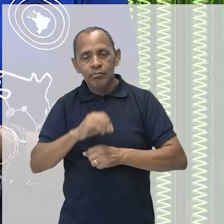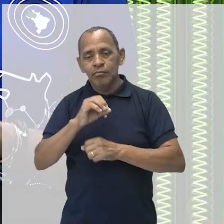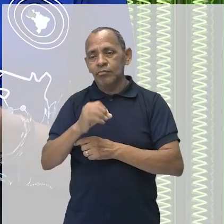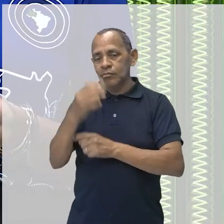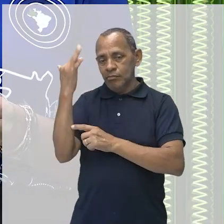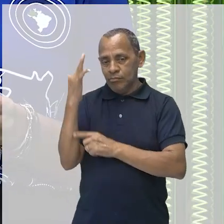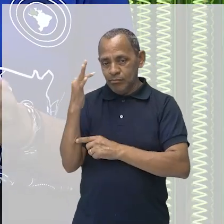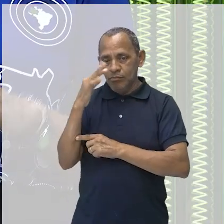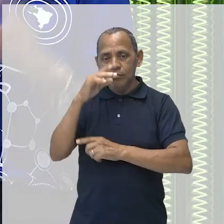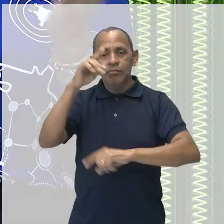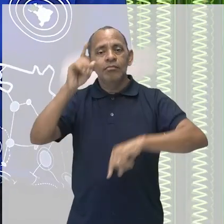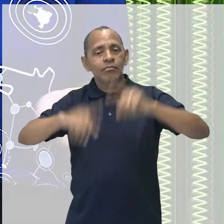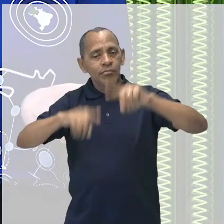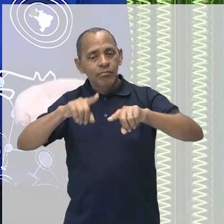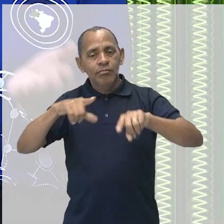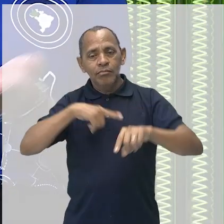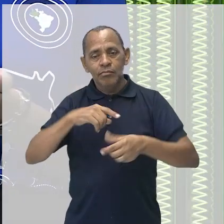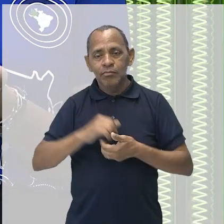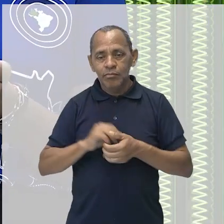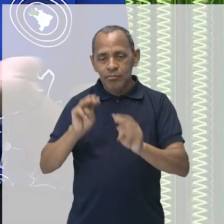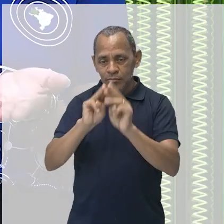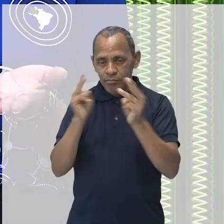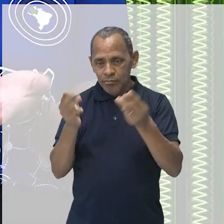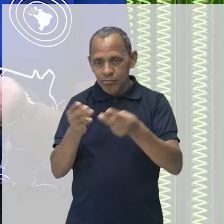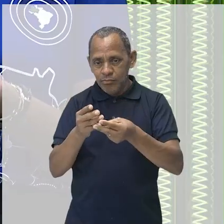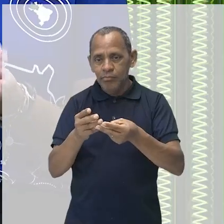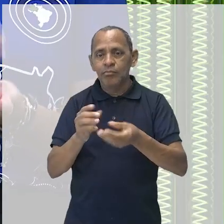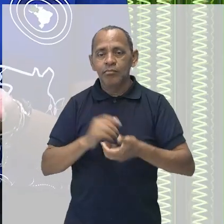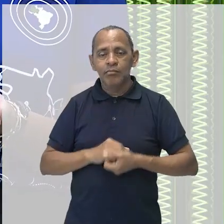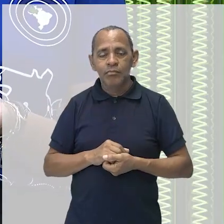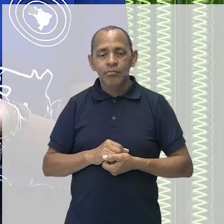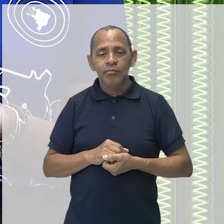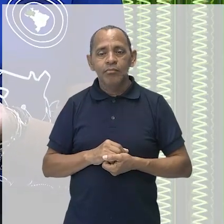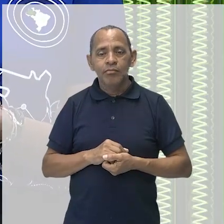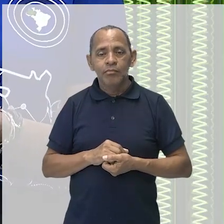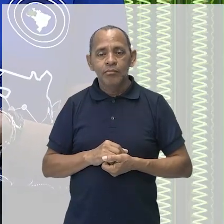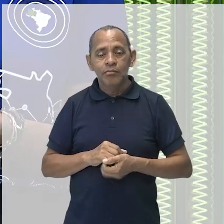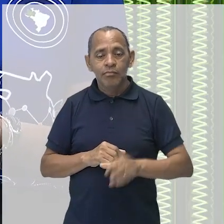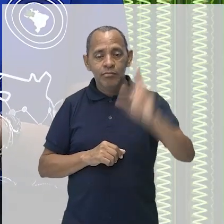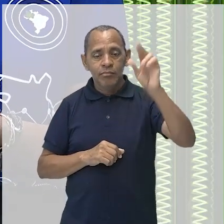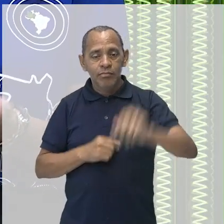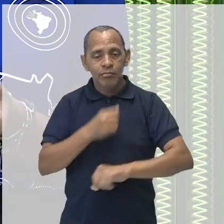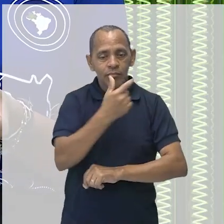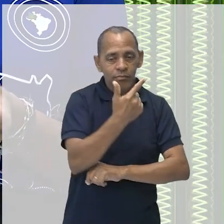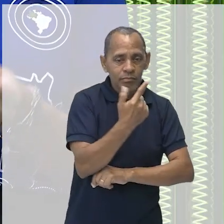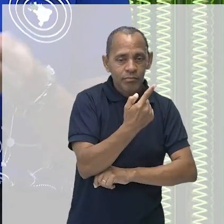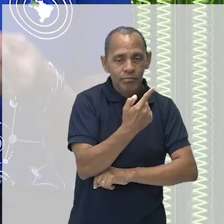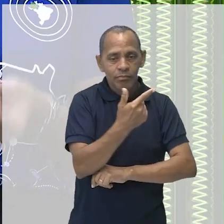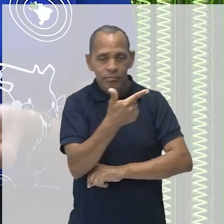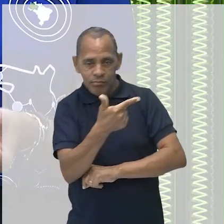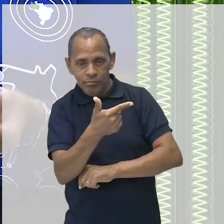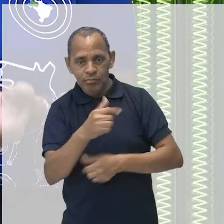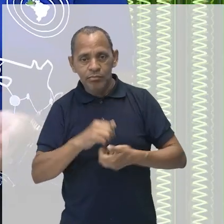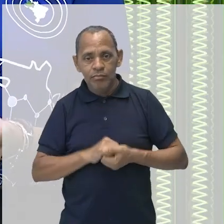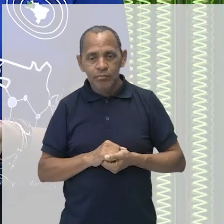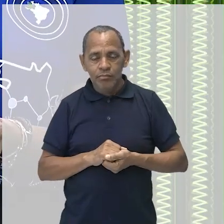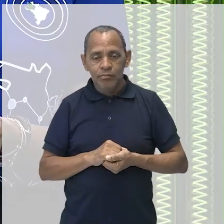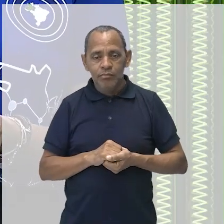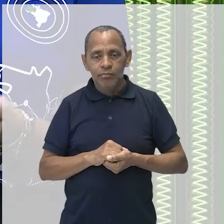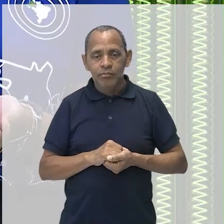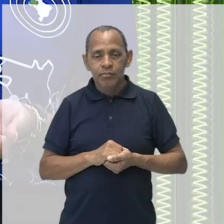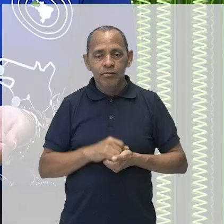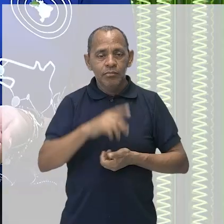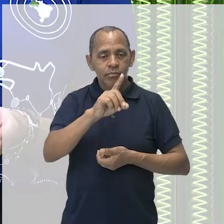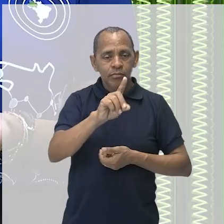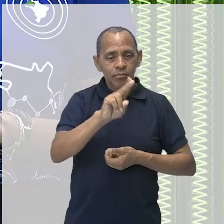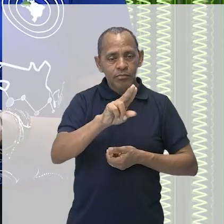matéria representada em uma dúzia. E a gente sabe que dúzia, a gente faz referência a um valor de 12, ou seja, uma dúzia de